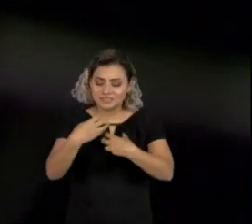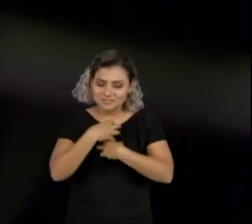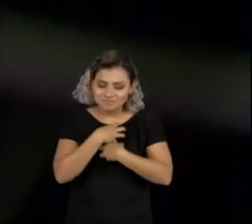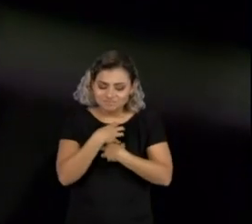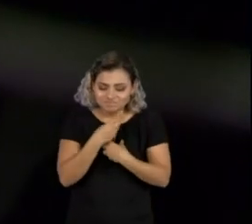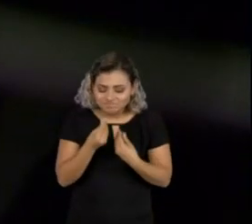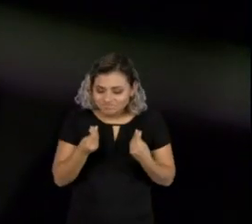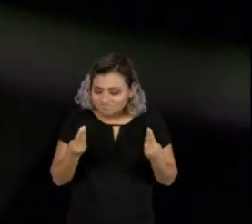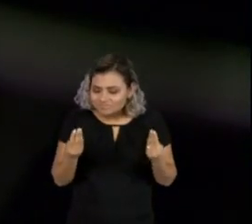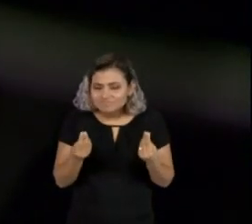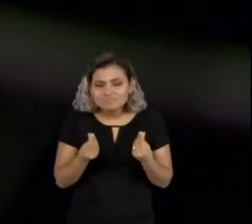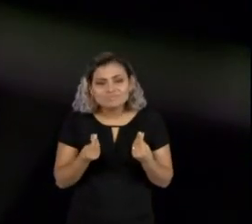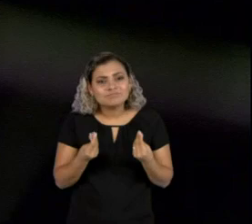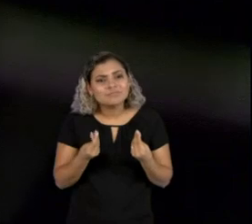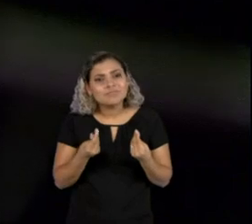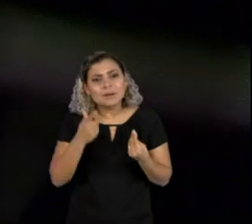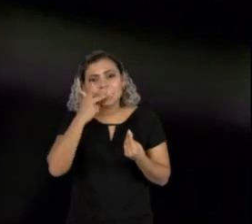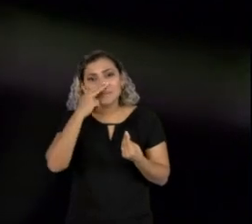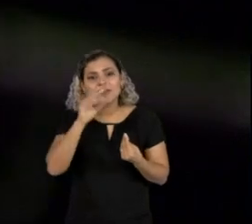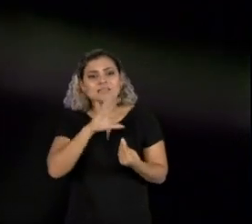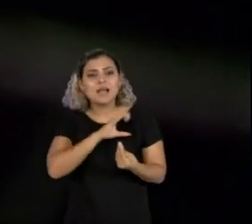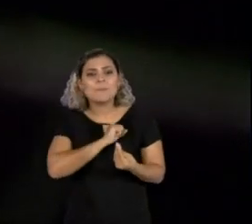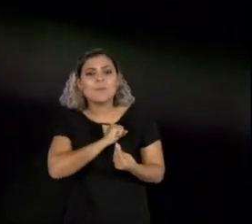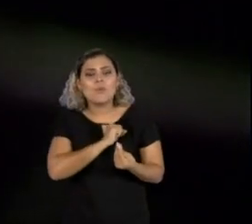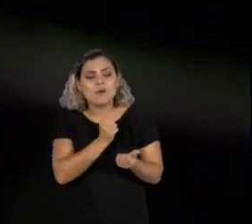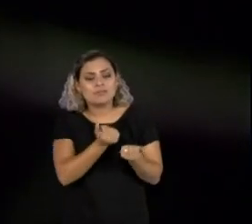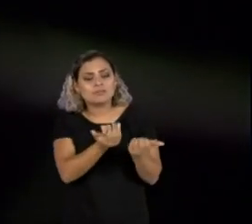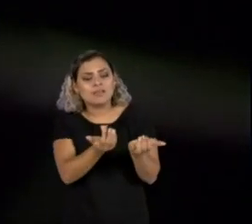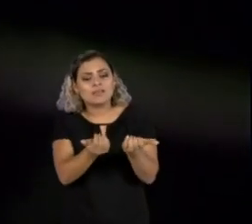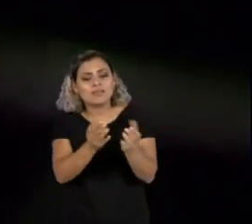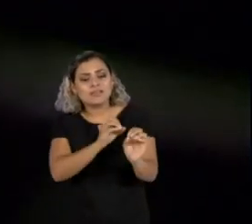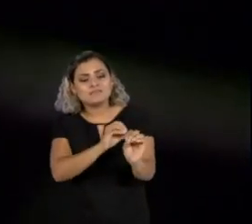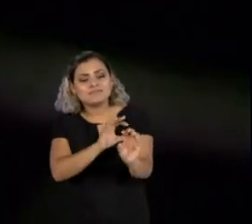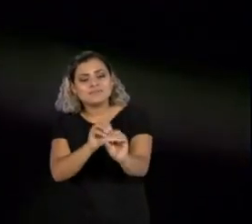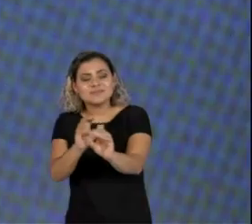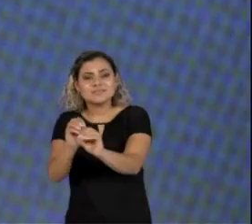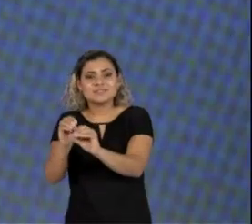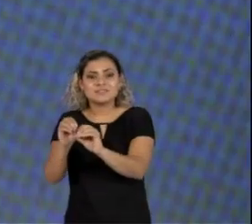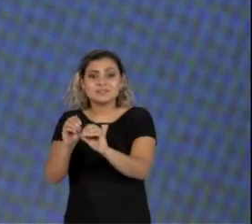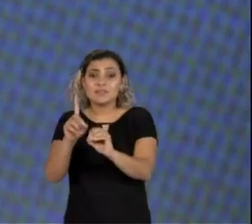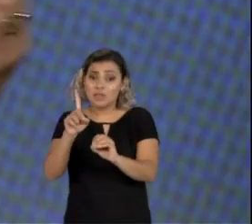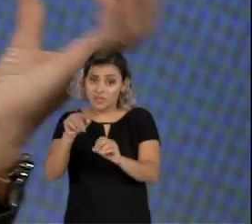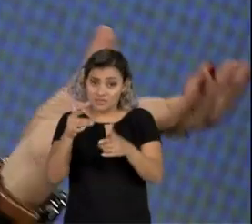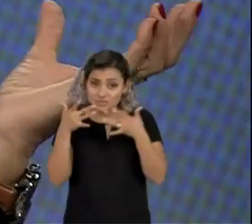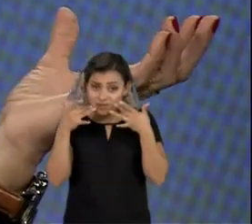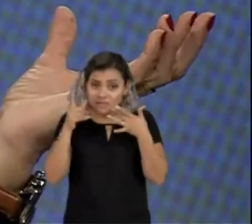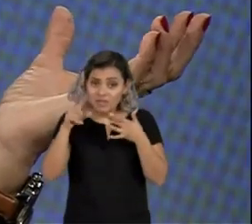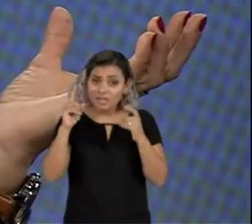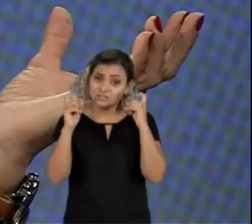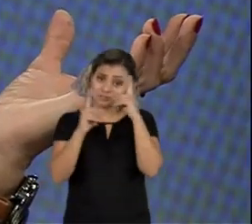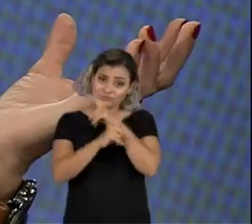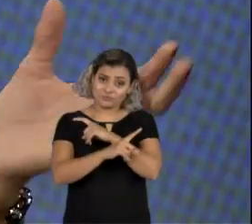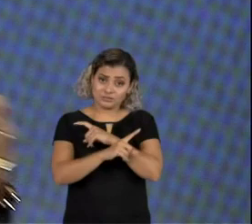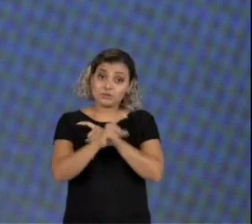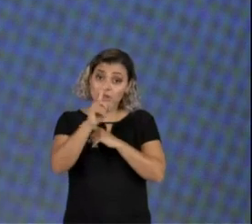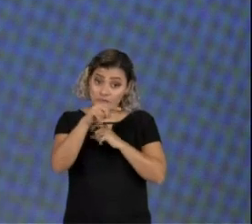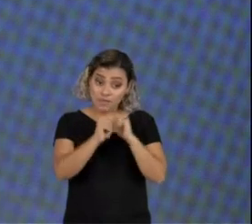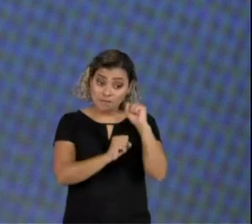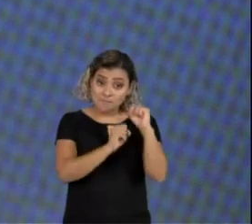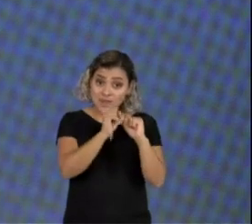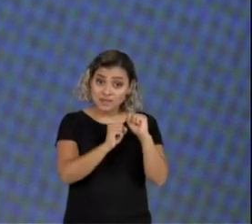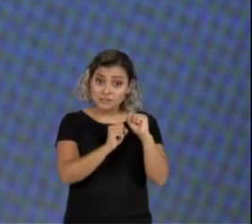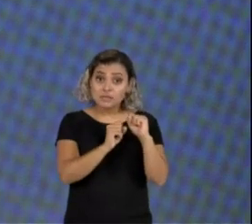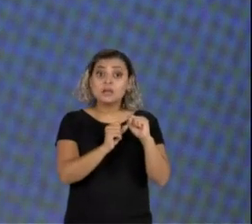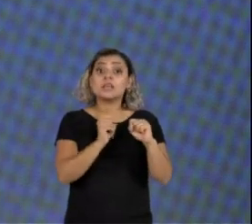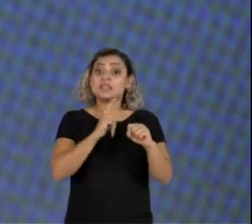esse bastão de amor, sabe? A gente faz uma coisa que ela é difícil, é uma indústria, dá emprego